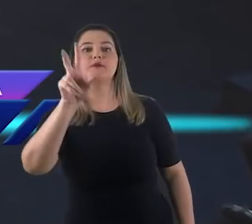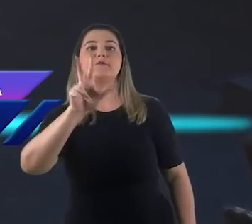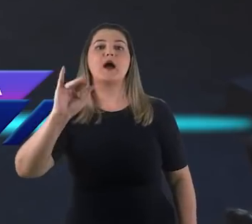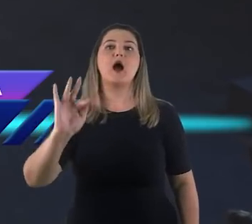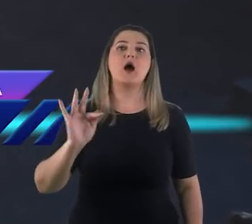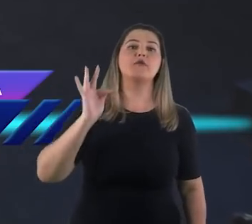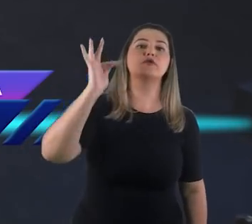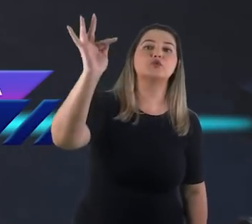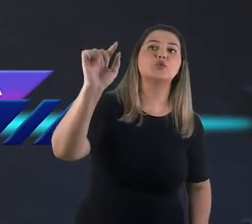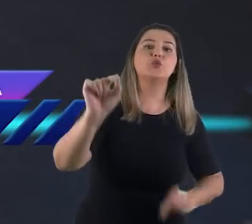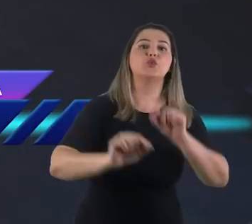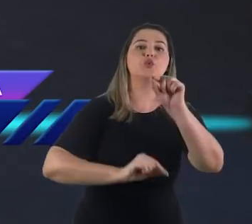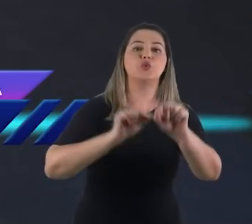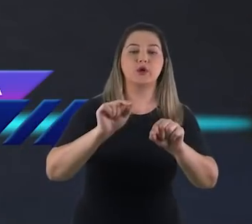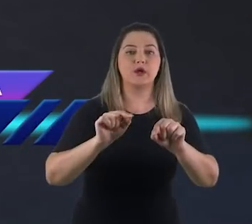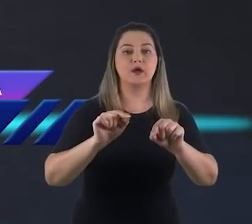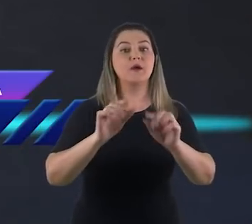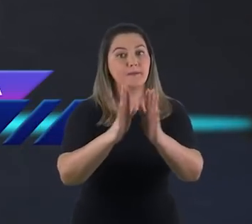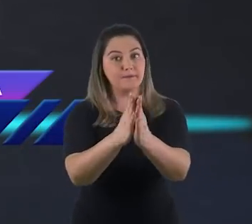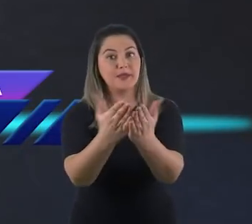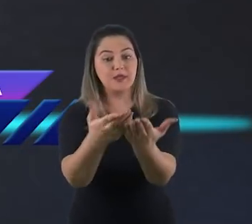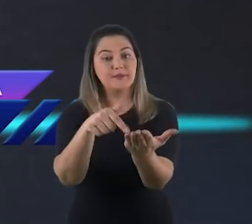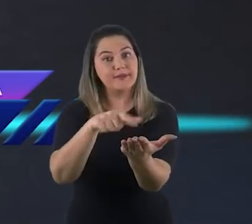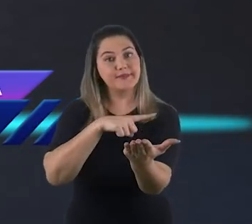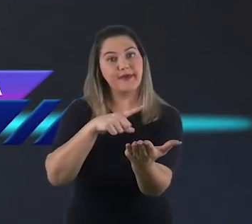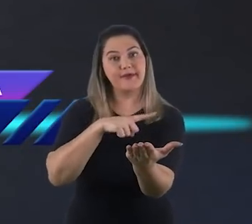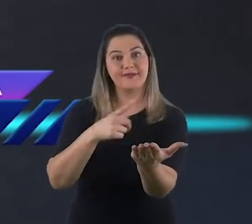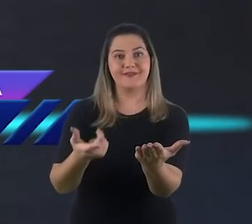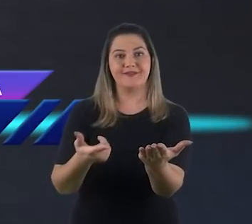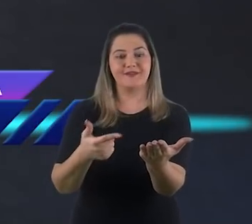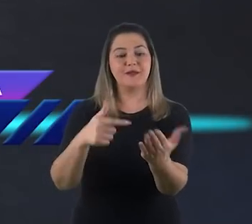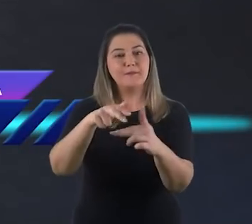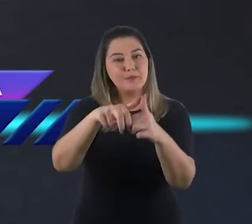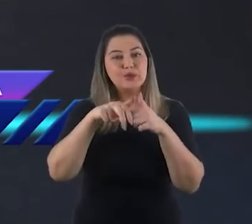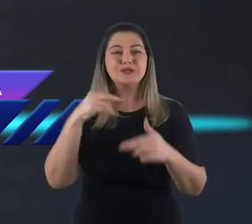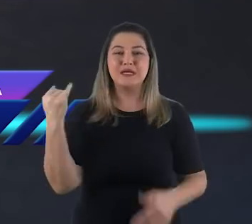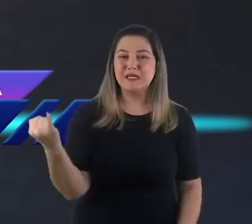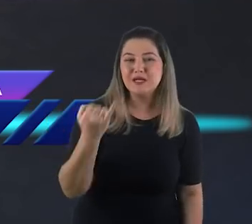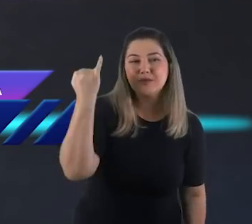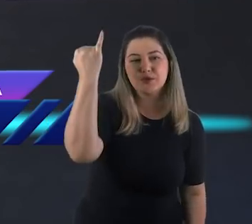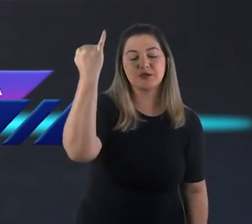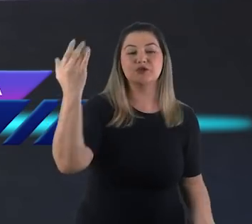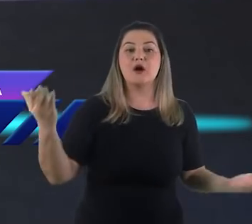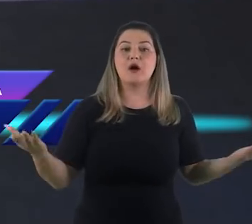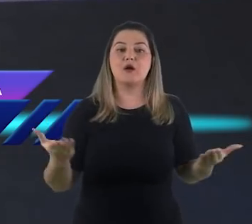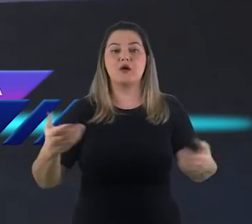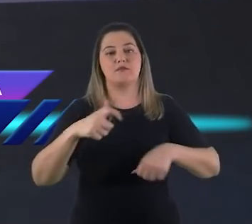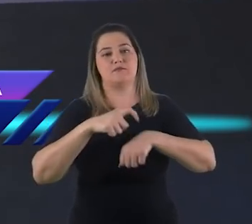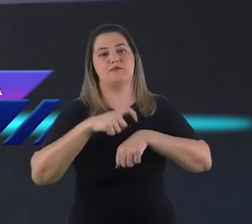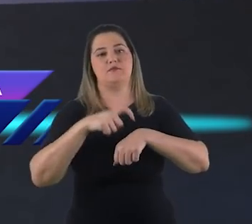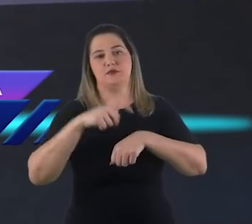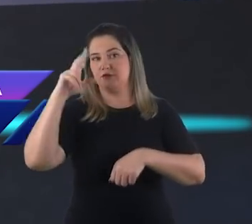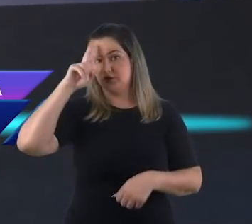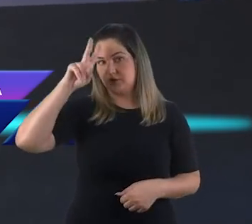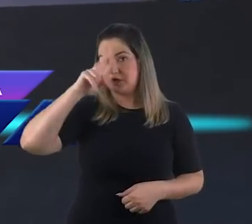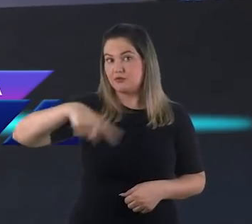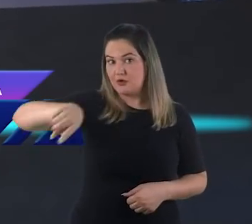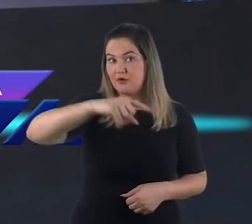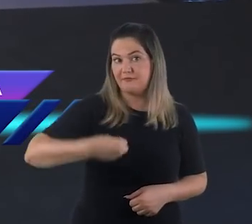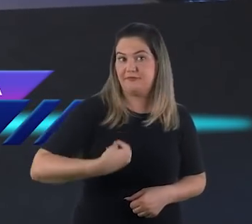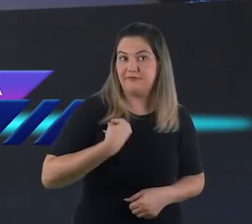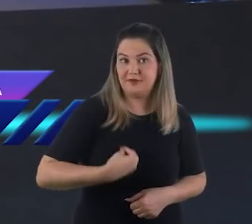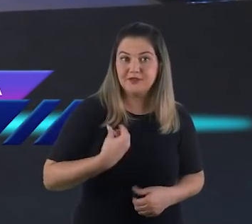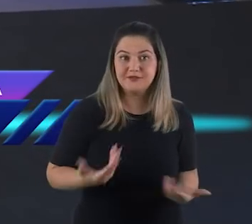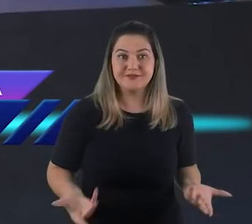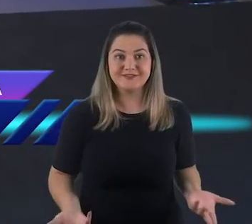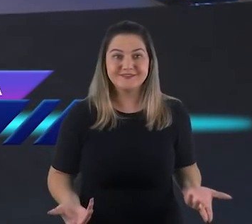Por isso, o livro do Apocalipse, ele é tão importante, especialmente para os momentos da história que eu e você estamos